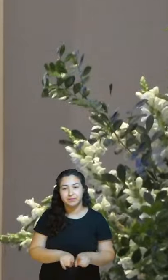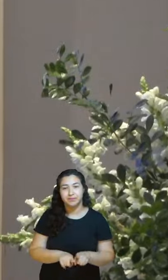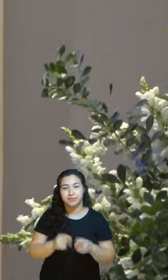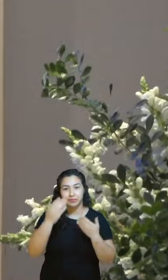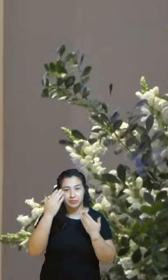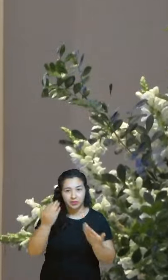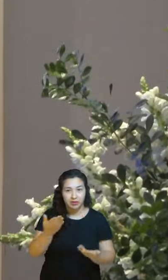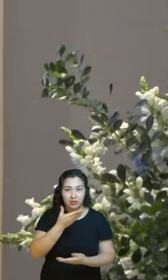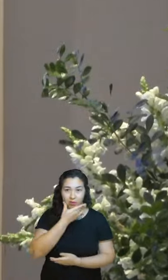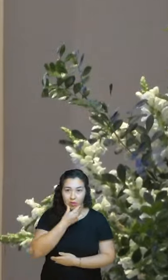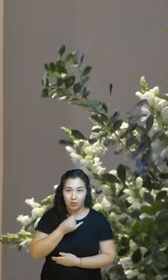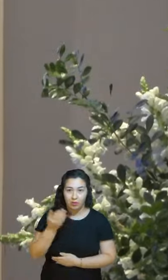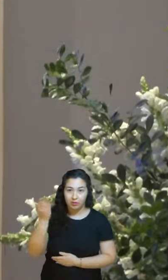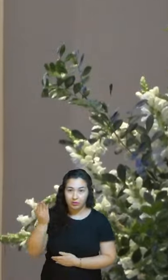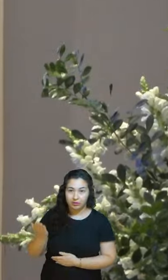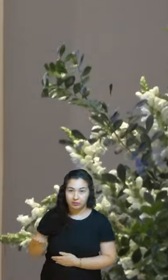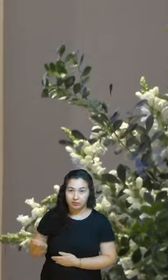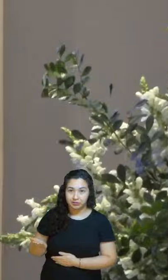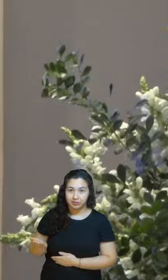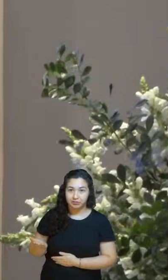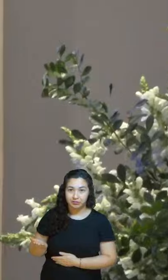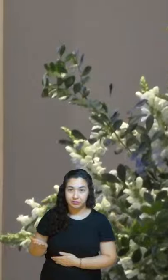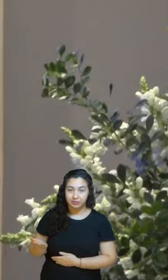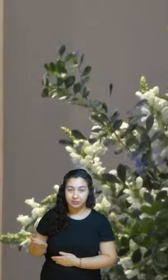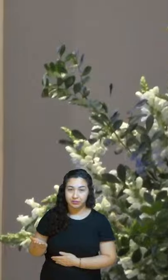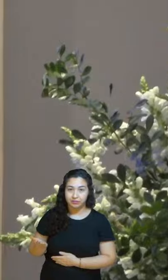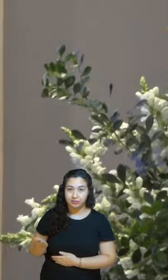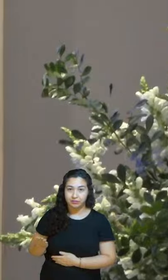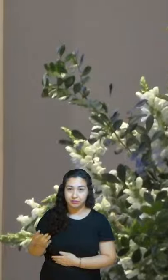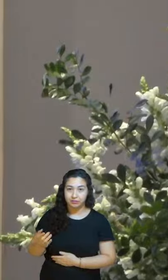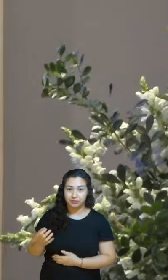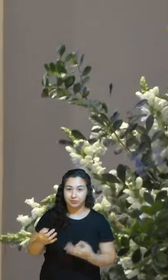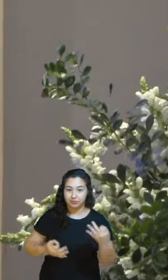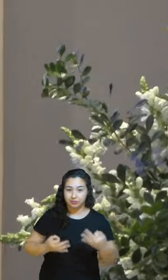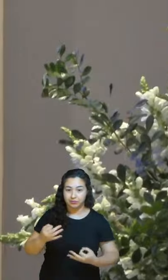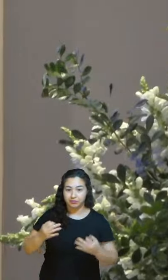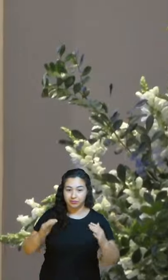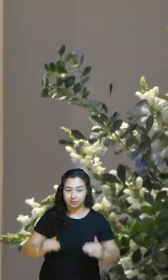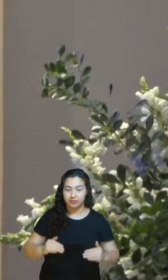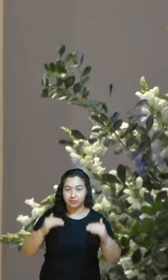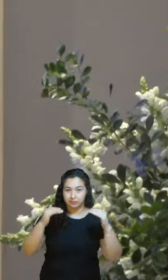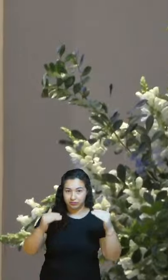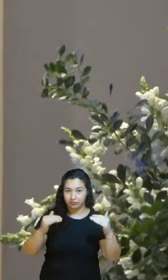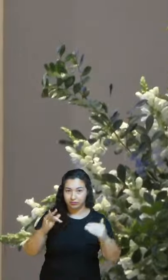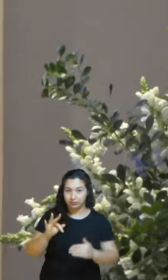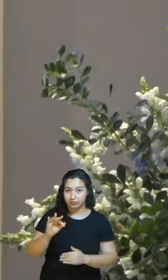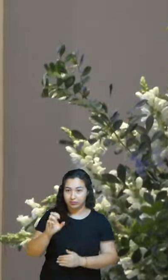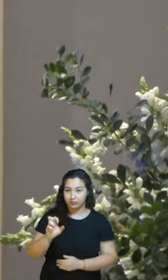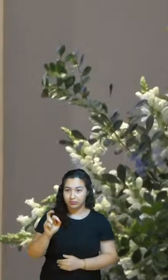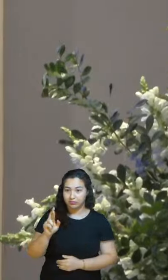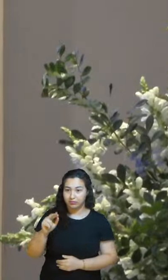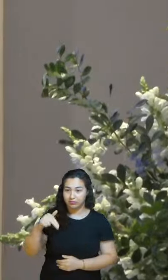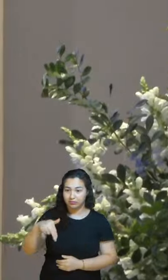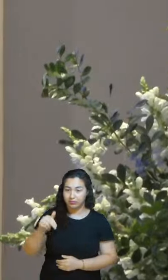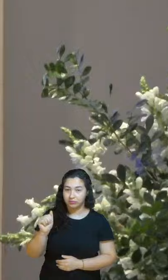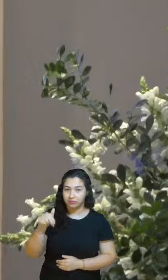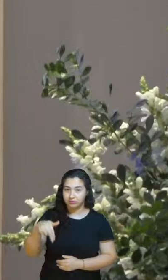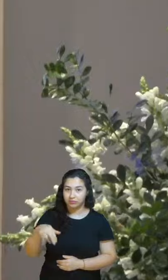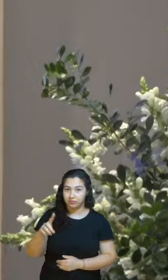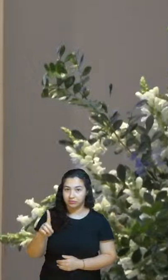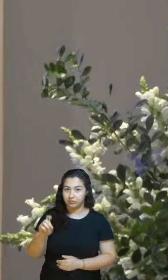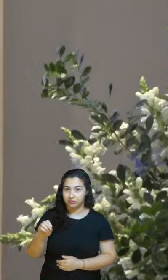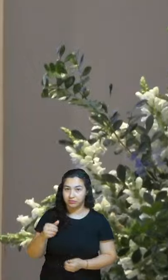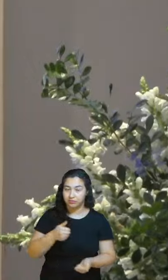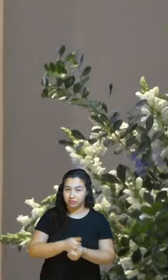eminente eh Desembargador Federal Fernando quadros da Silva presidente do Tribunal Regional